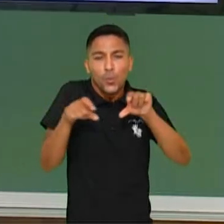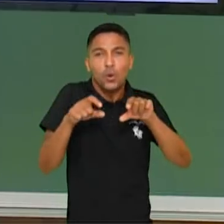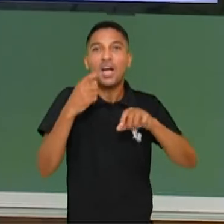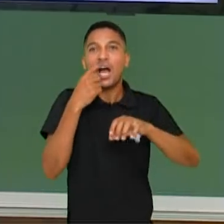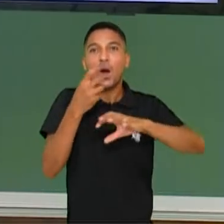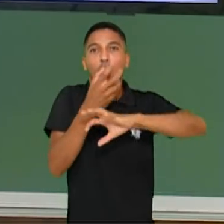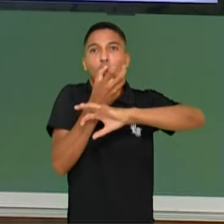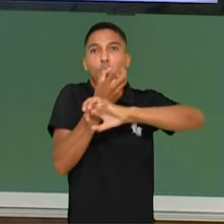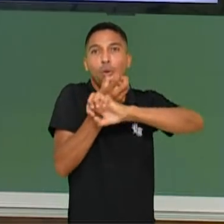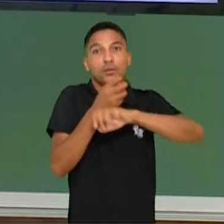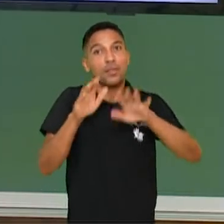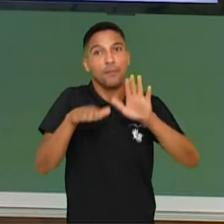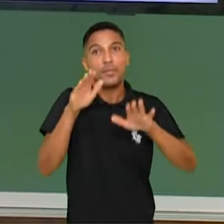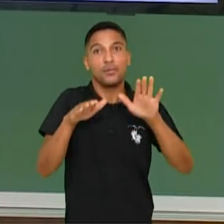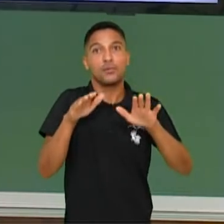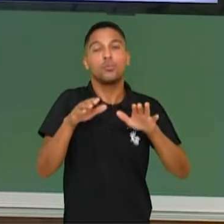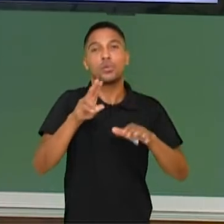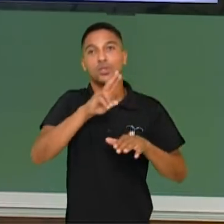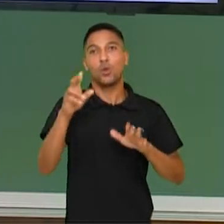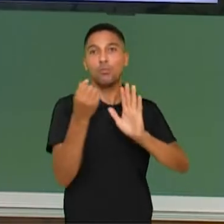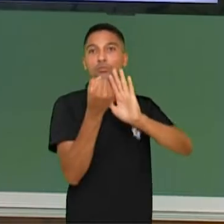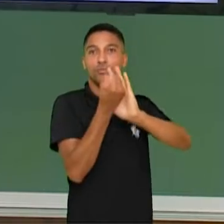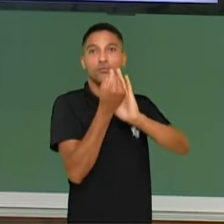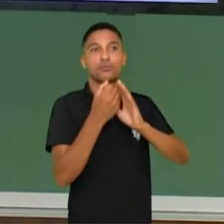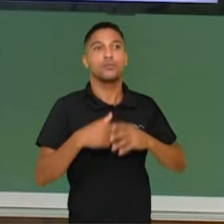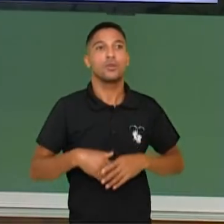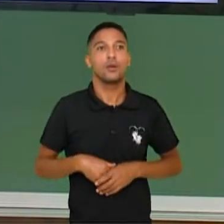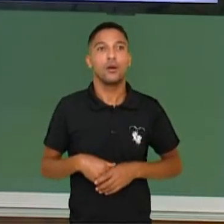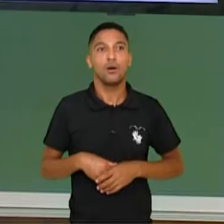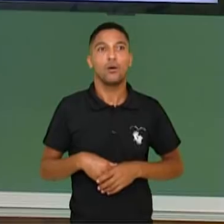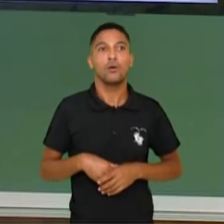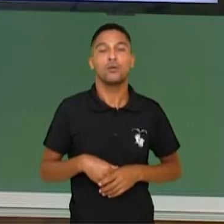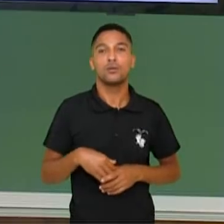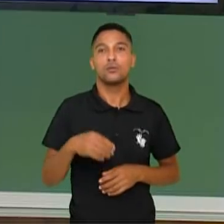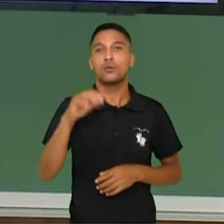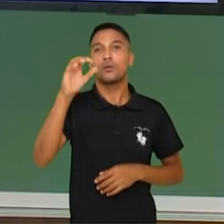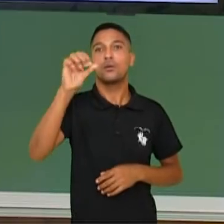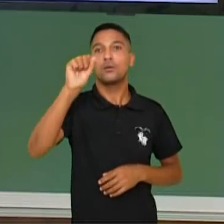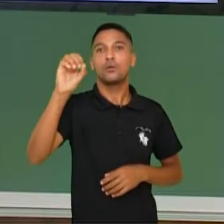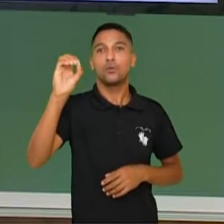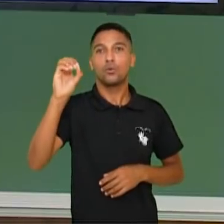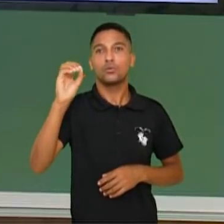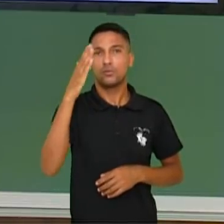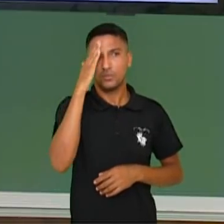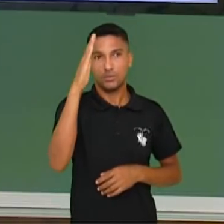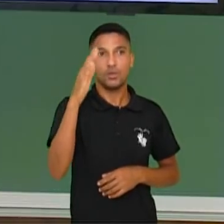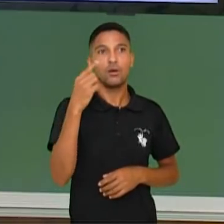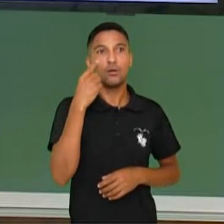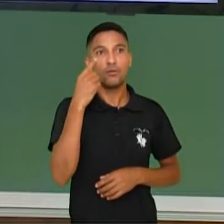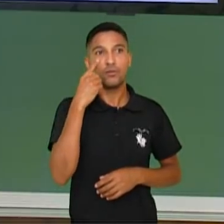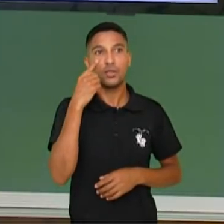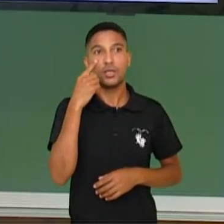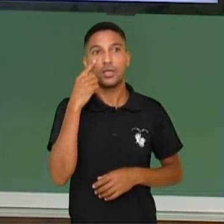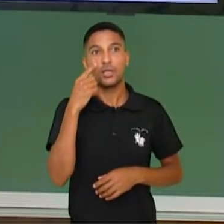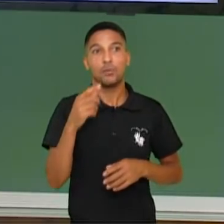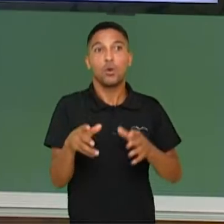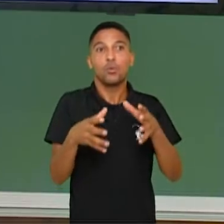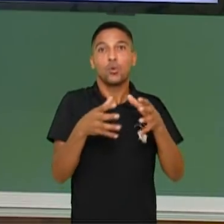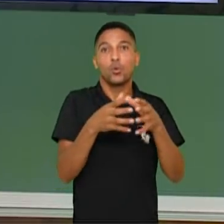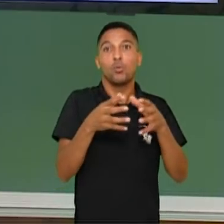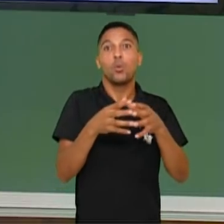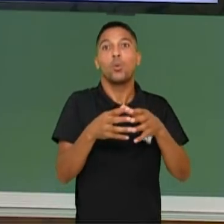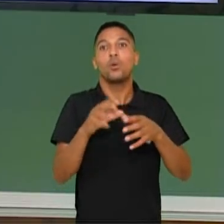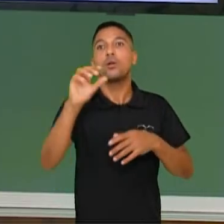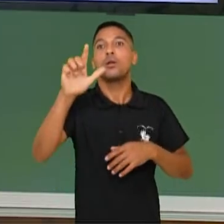ossos principais desse tipo, né? Então os tipos que a gente vai conhecer hoje são os ossos considerados